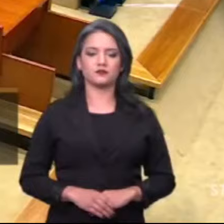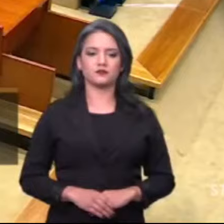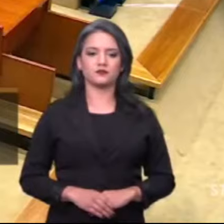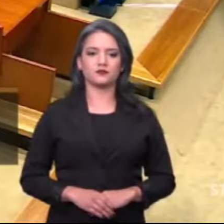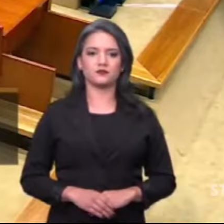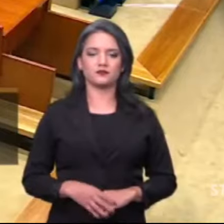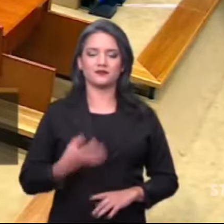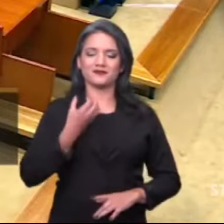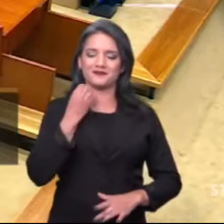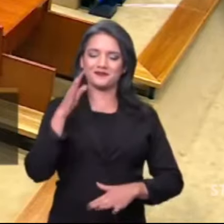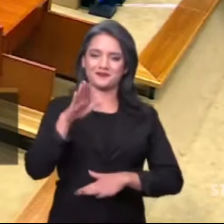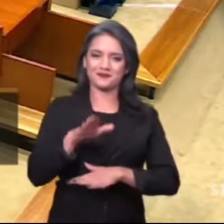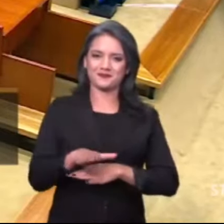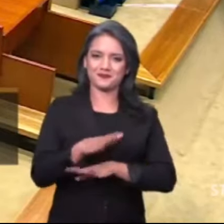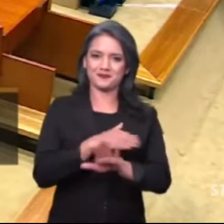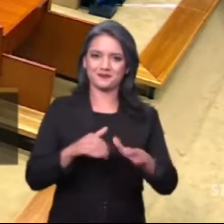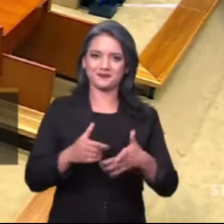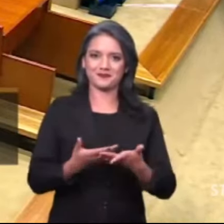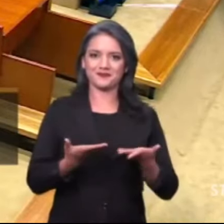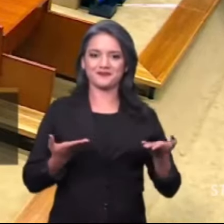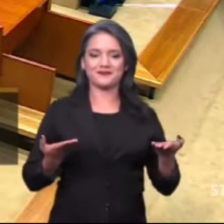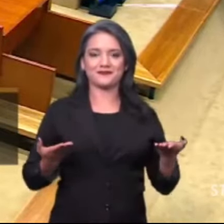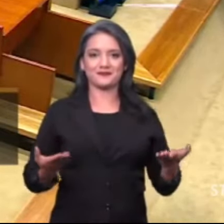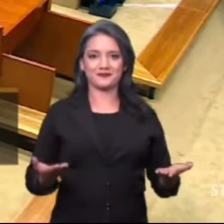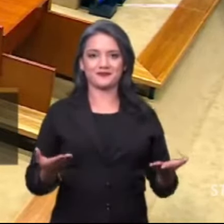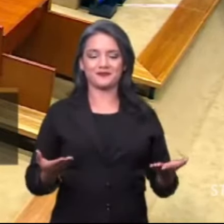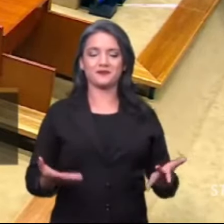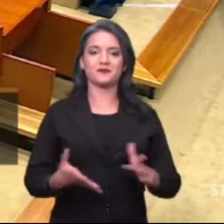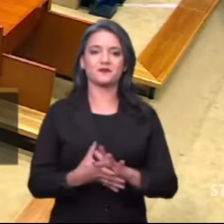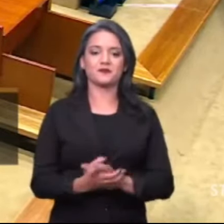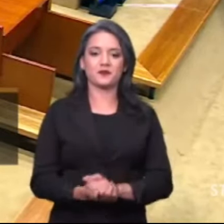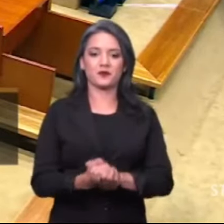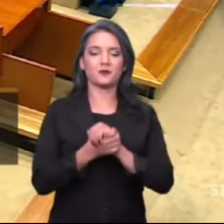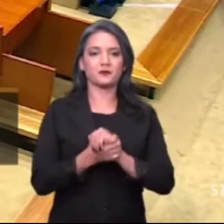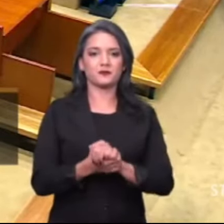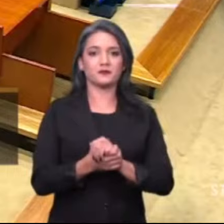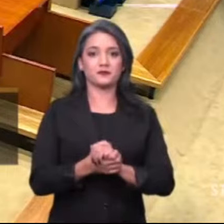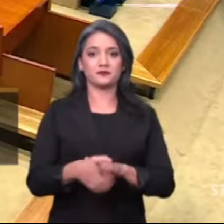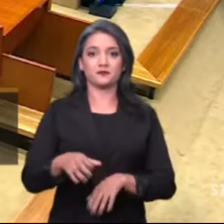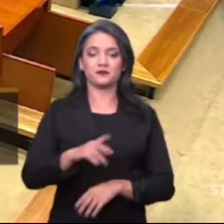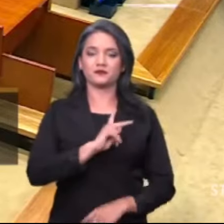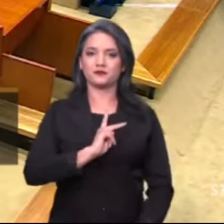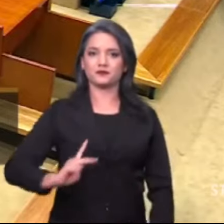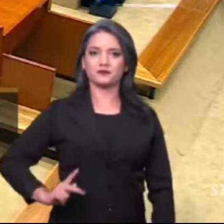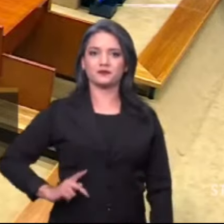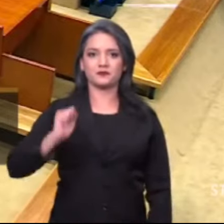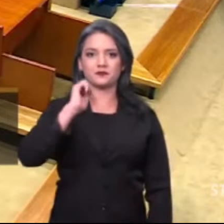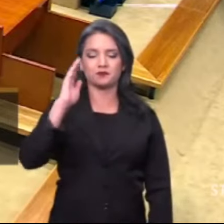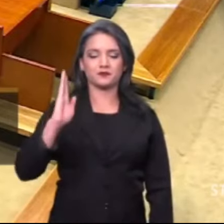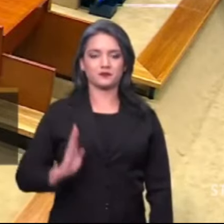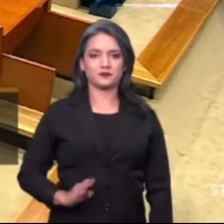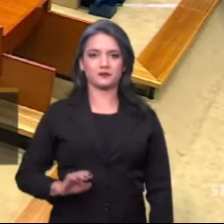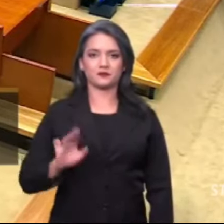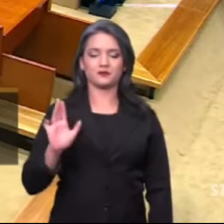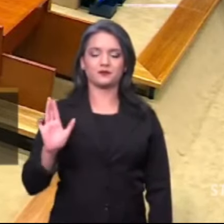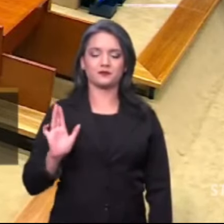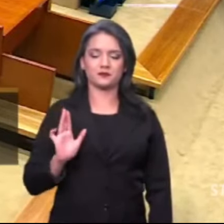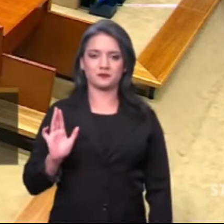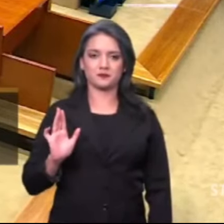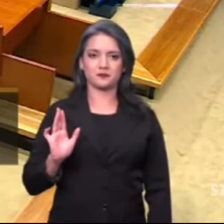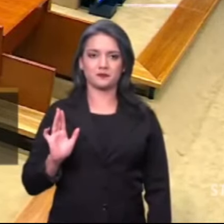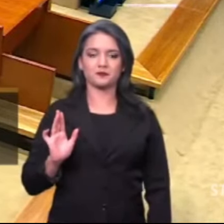Renovo o meu boa tarde a todos e cumprimento Sua Excelência, o senhor Presidente da República, Luiz Inácio Lula da